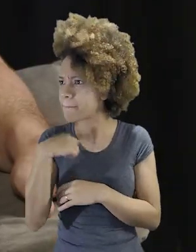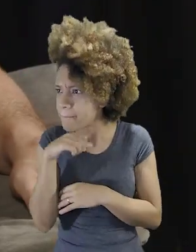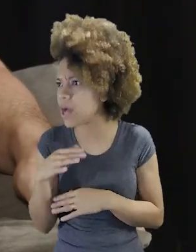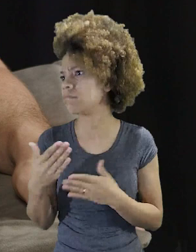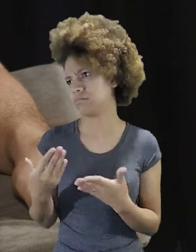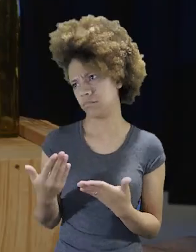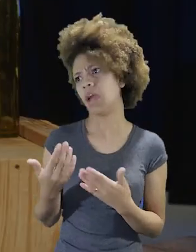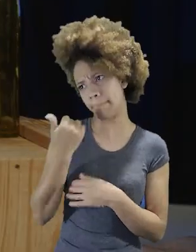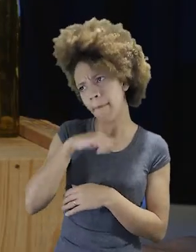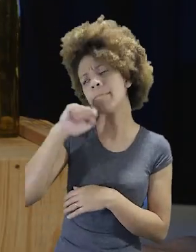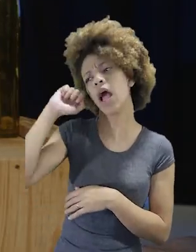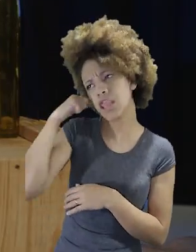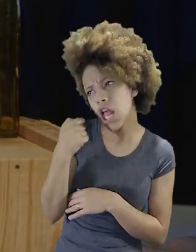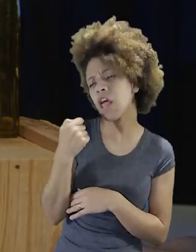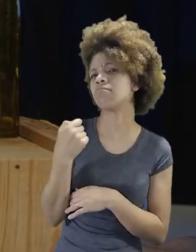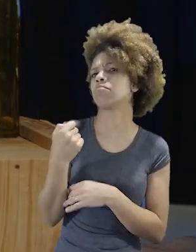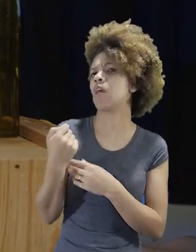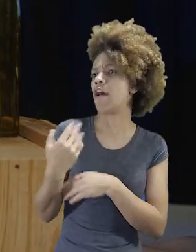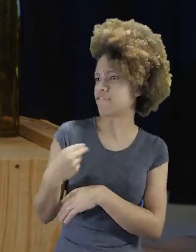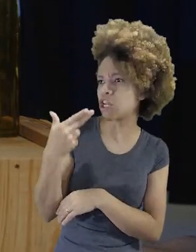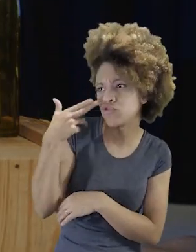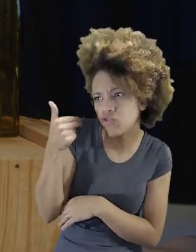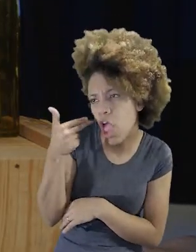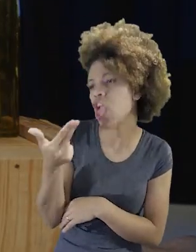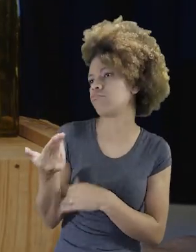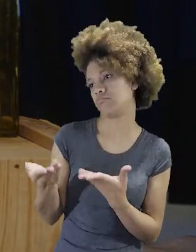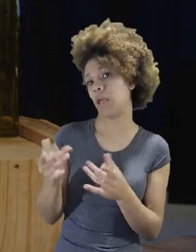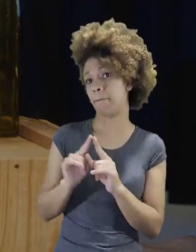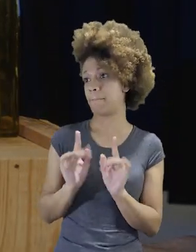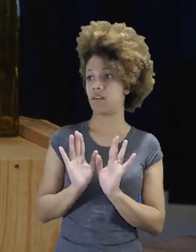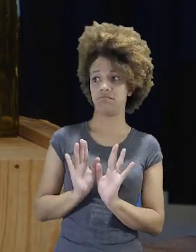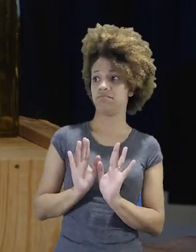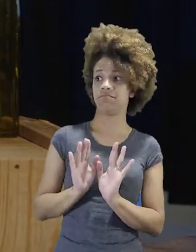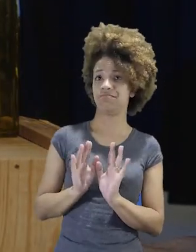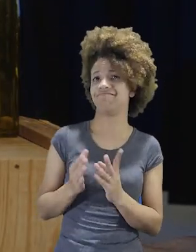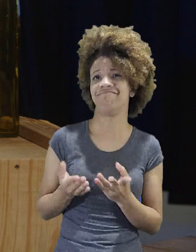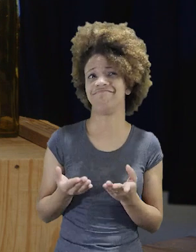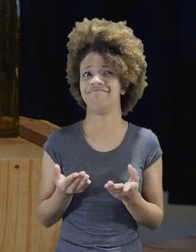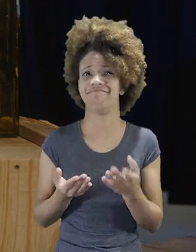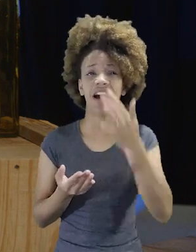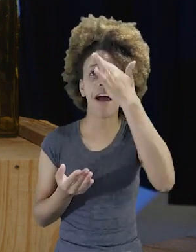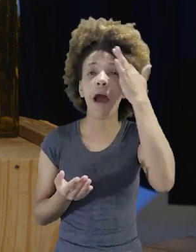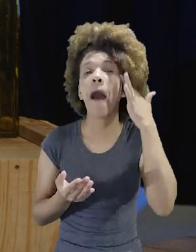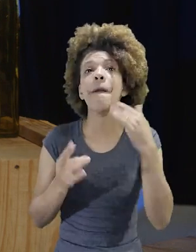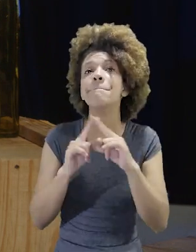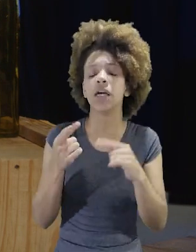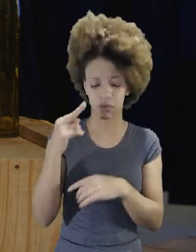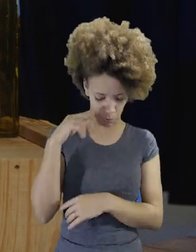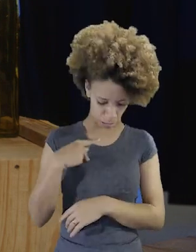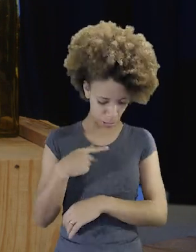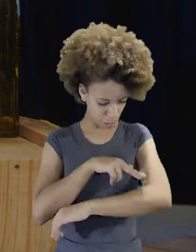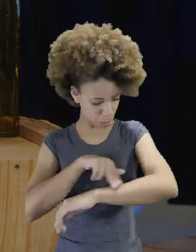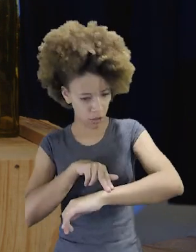ligado mas mas eu eu olho como é que eu nasci e como é que a sua cidade me tratou e os lugares que eu podia